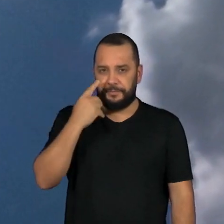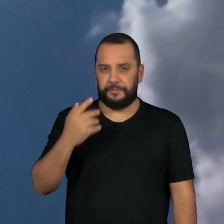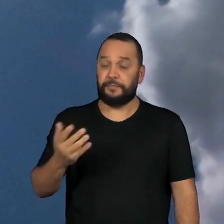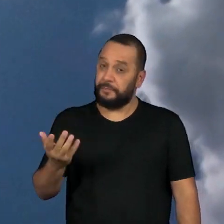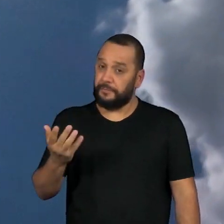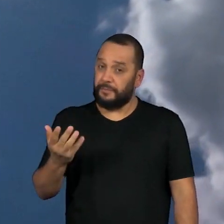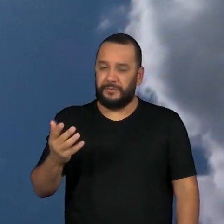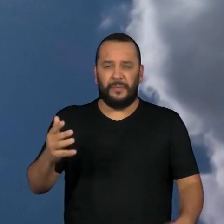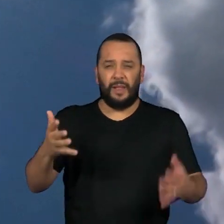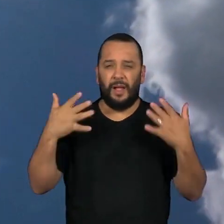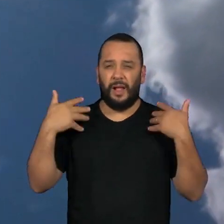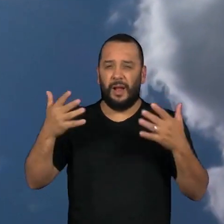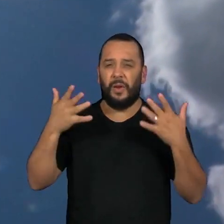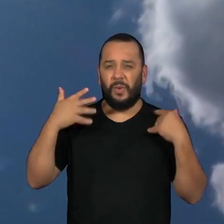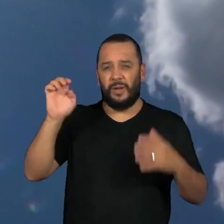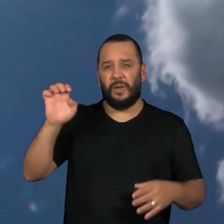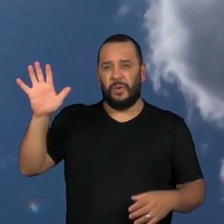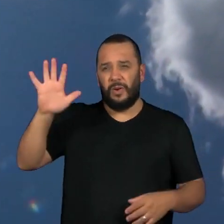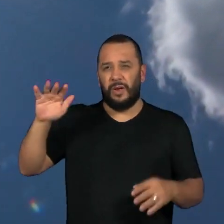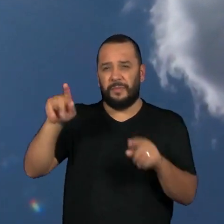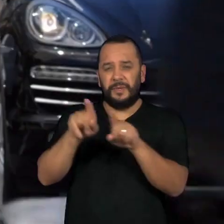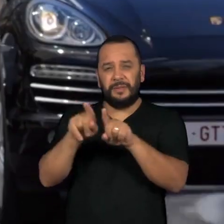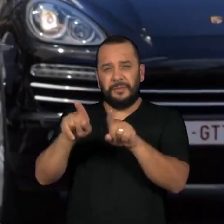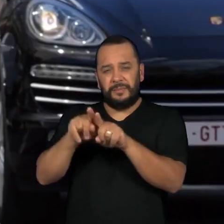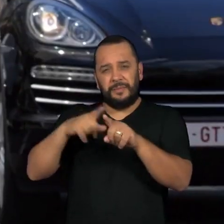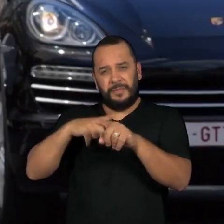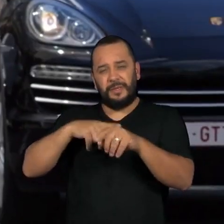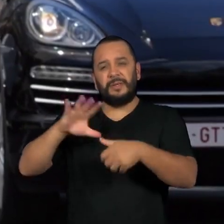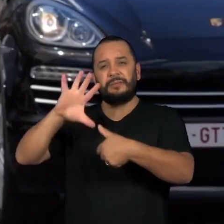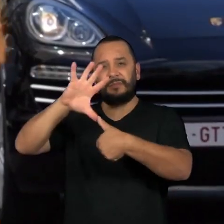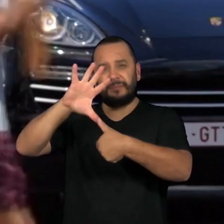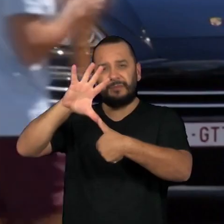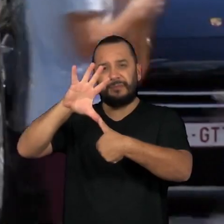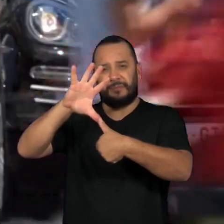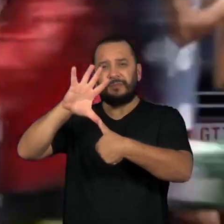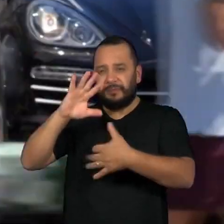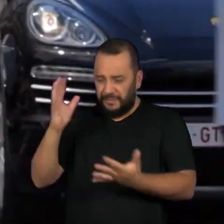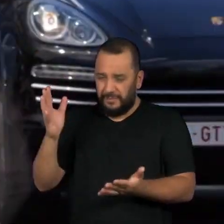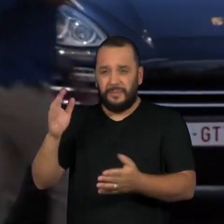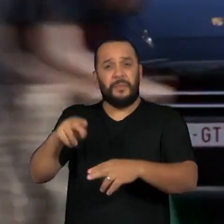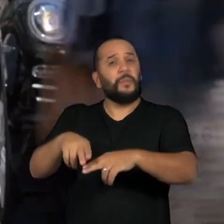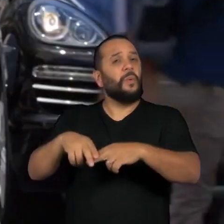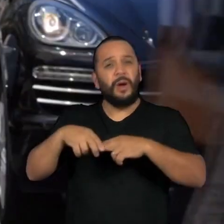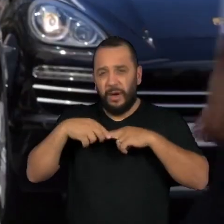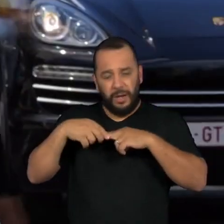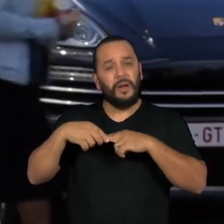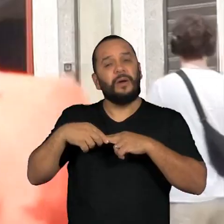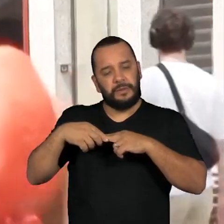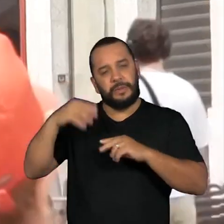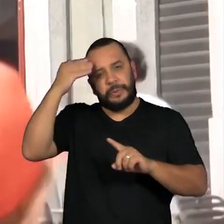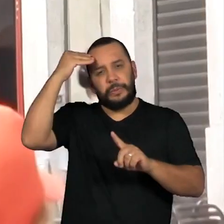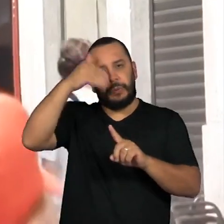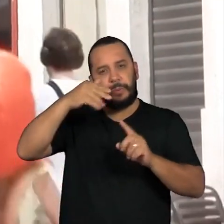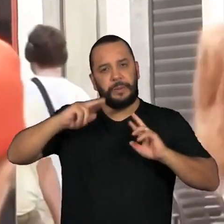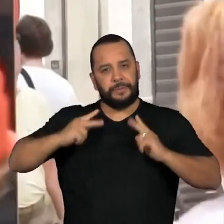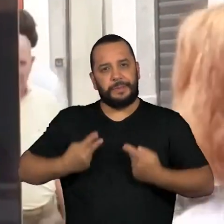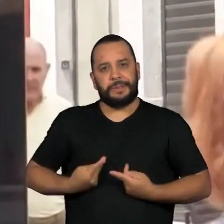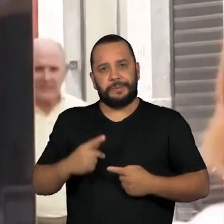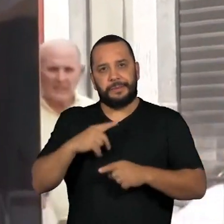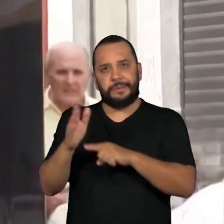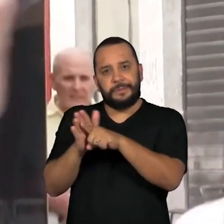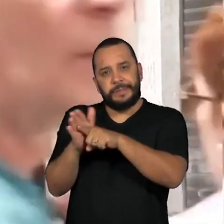A onda de calor na Europa e na América do Norte é resultado do impacto das ações humanas. Segundo estudo feito